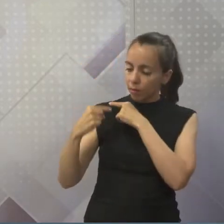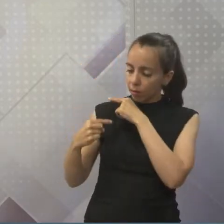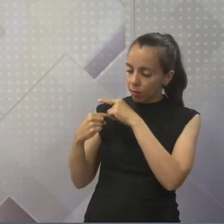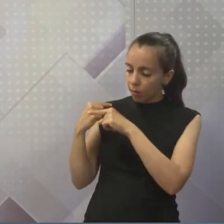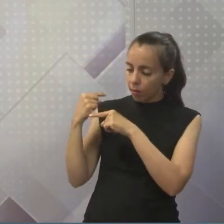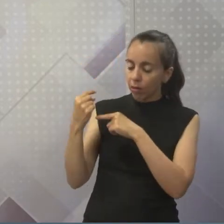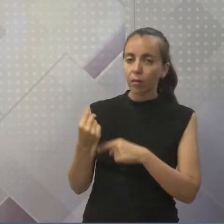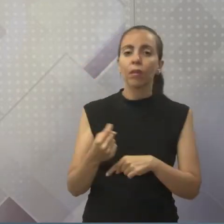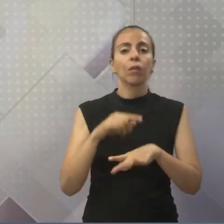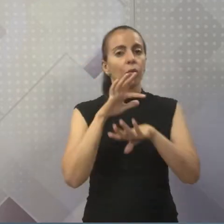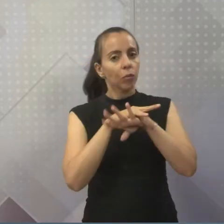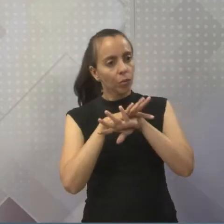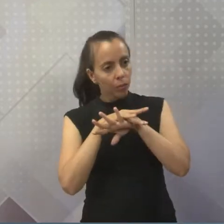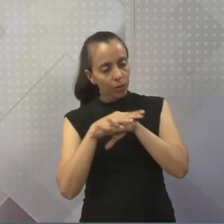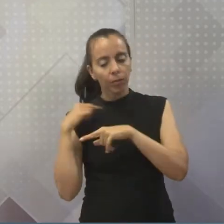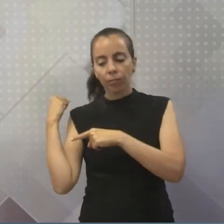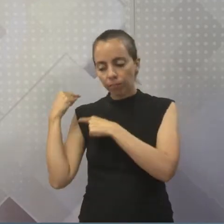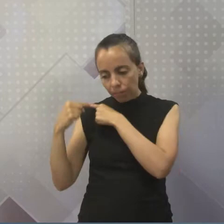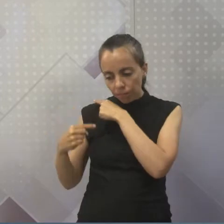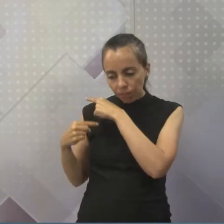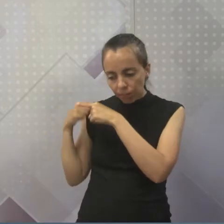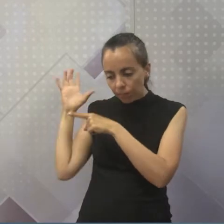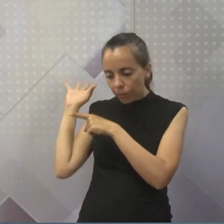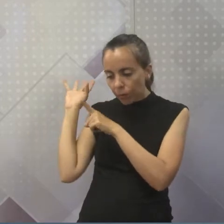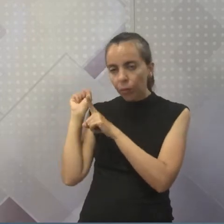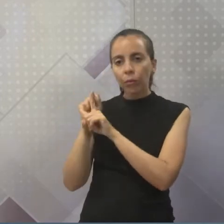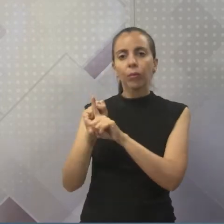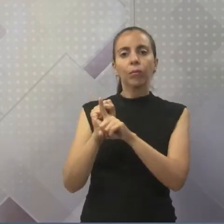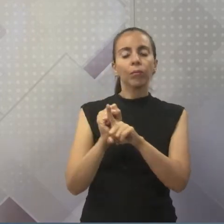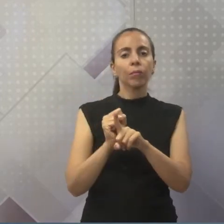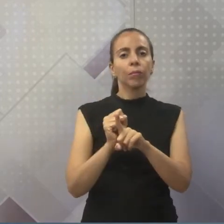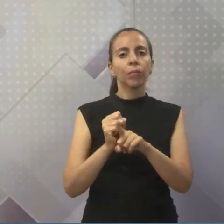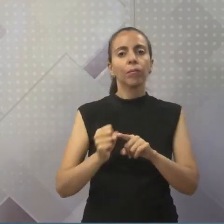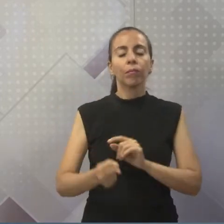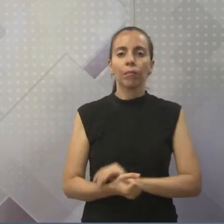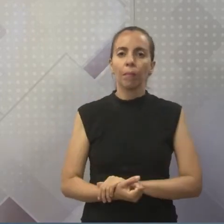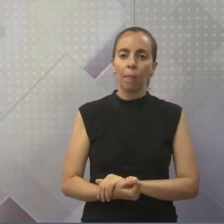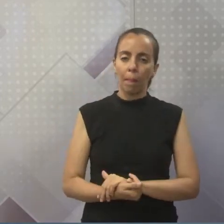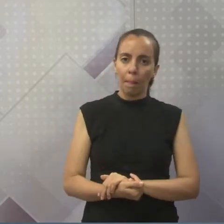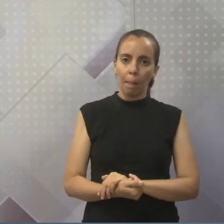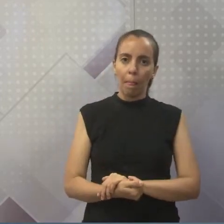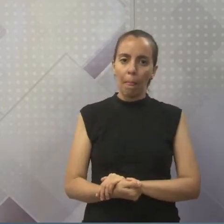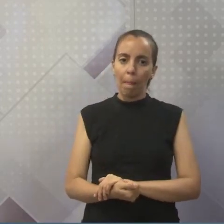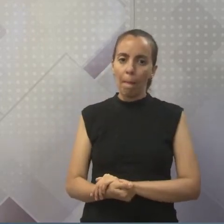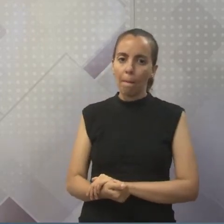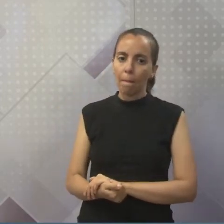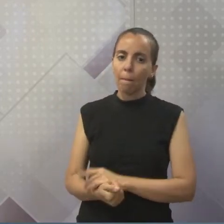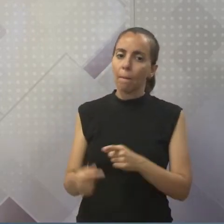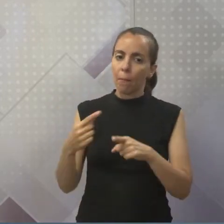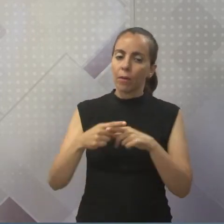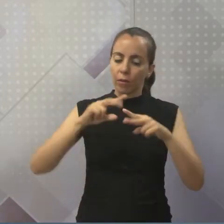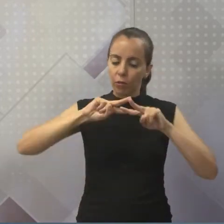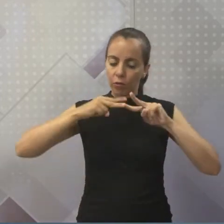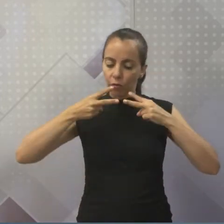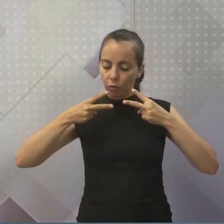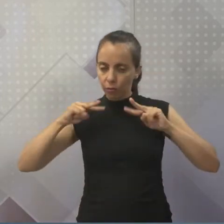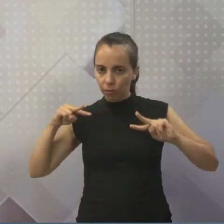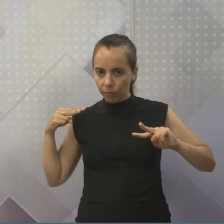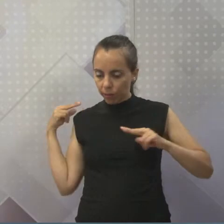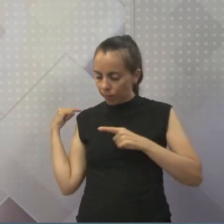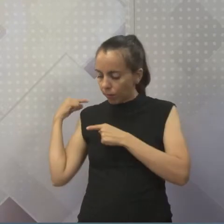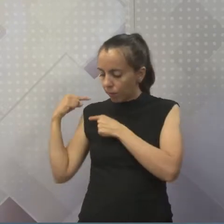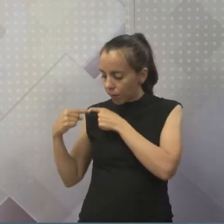ou algumas doenças hereditárias, doenças herdadas por condição genética, herdadas